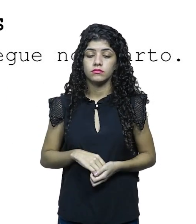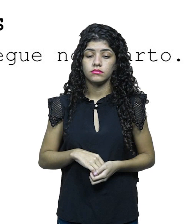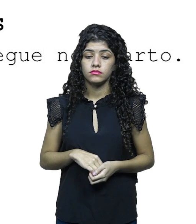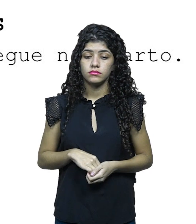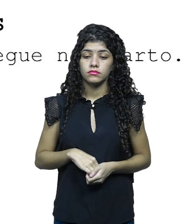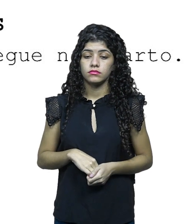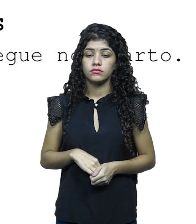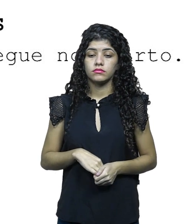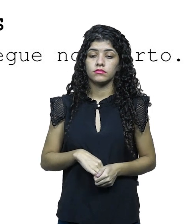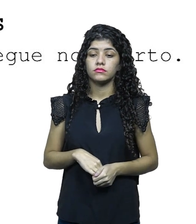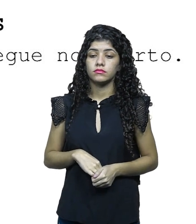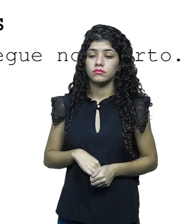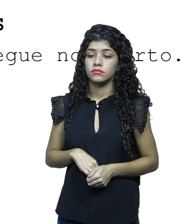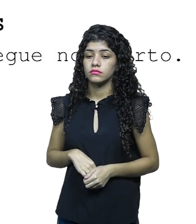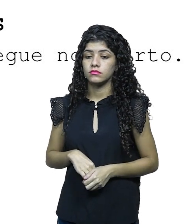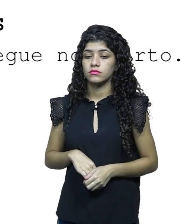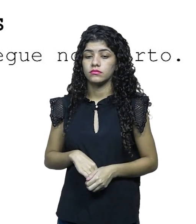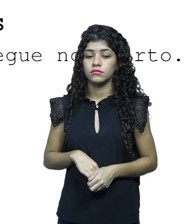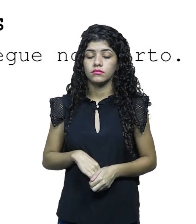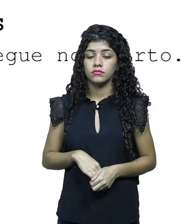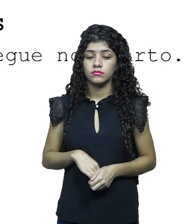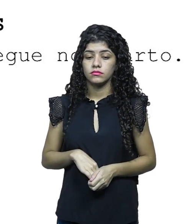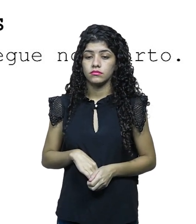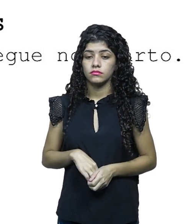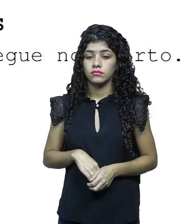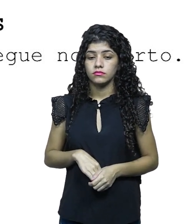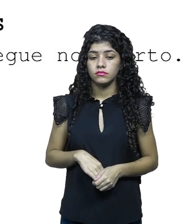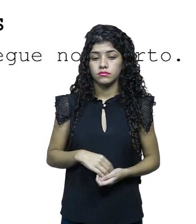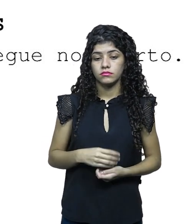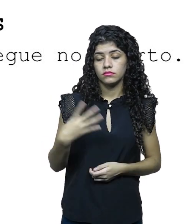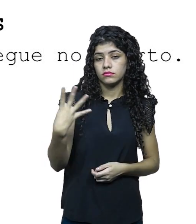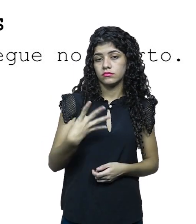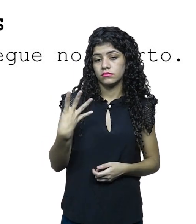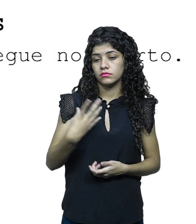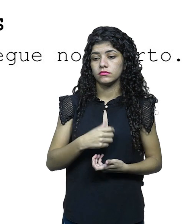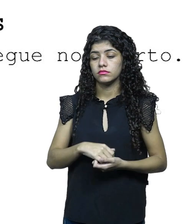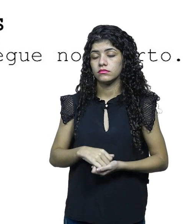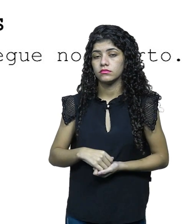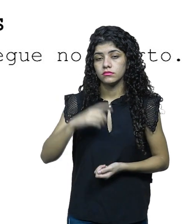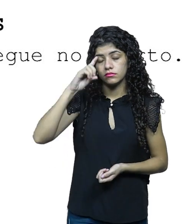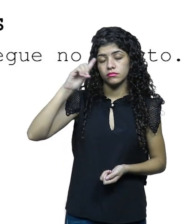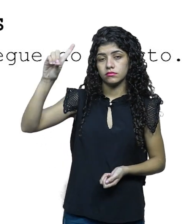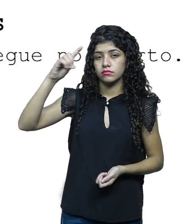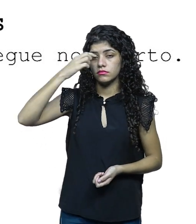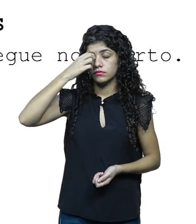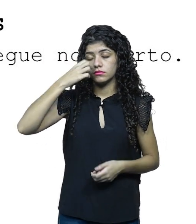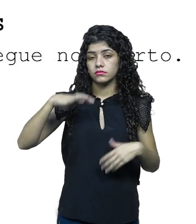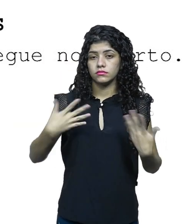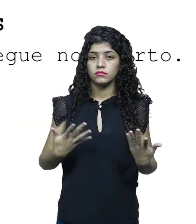colocando em terra, ponto. Casa de Paula tá com hífen ali na frente, mas é sem hífen. Traço